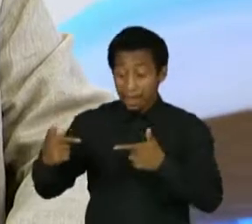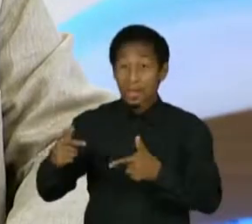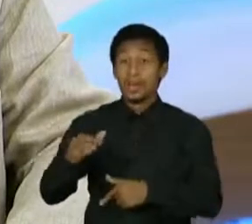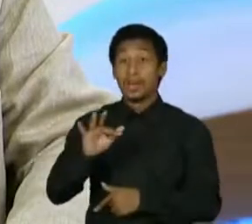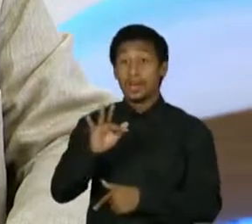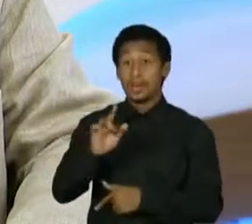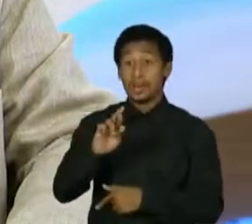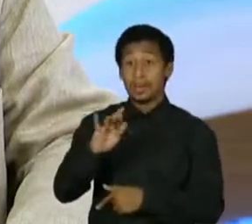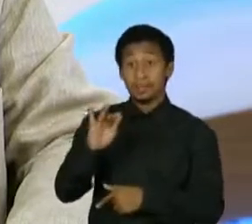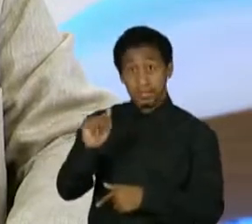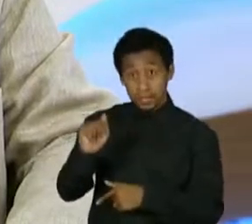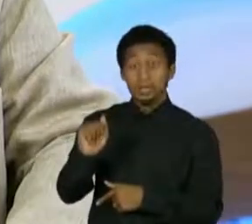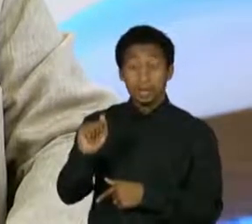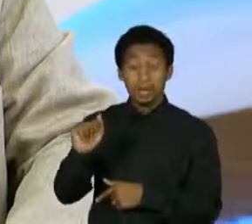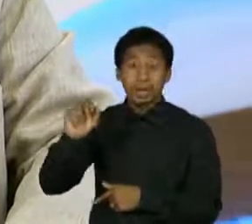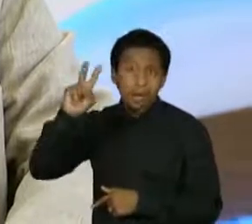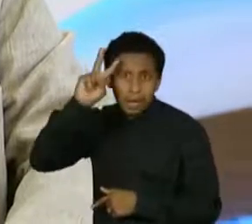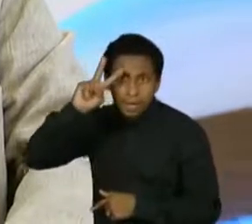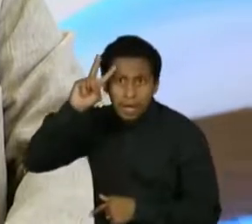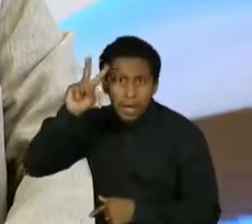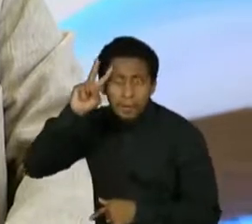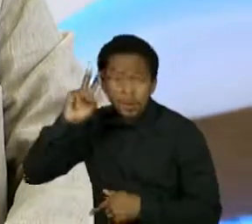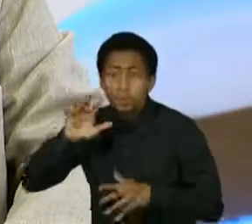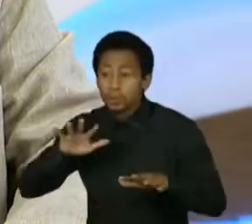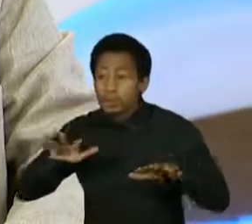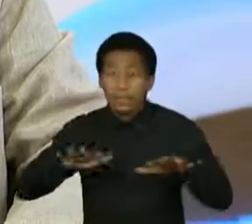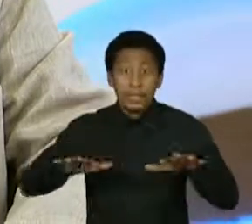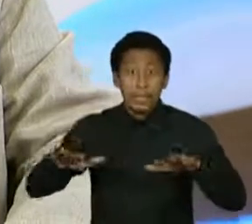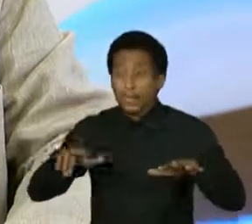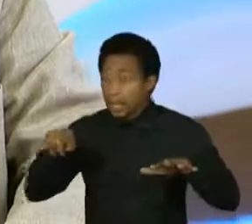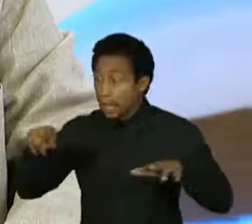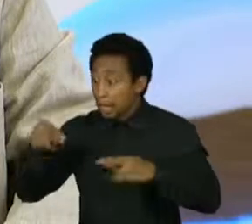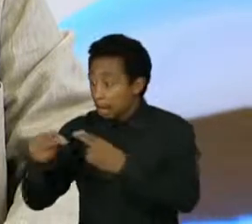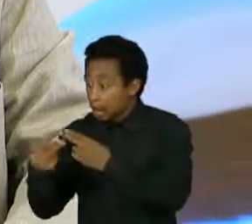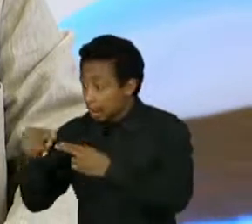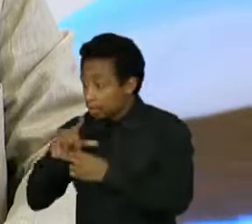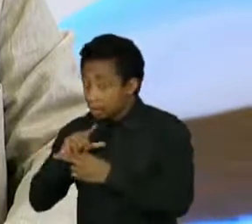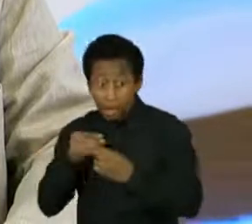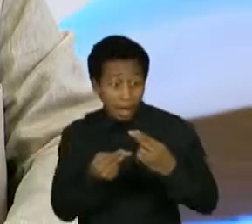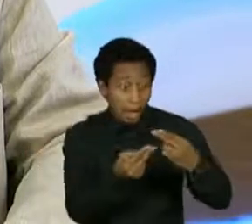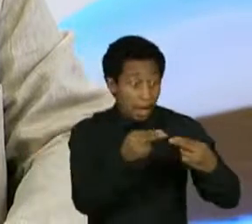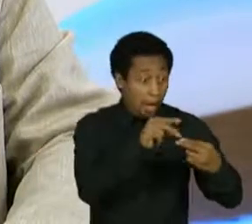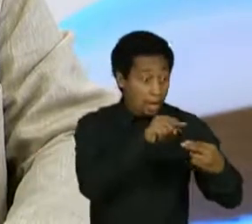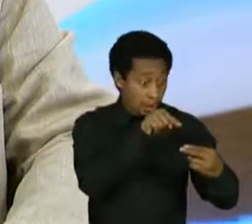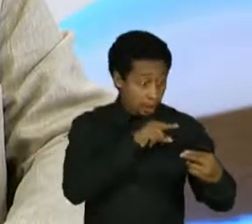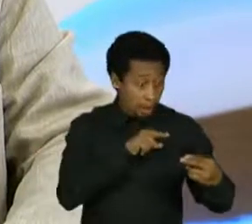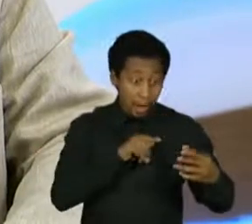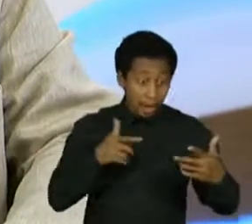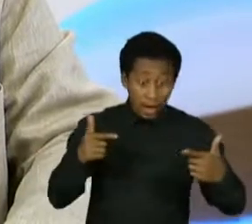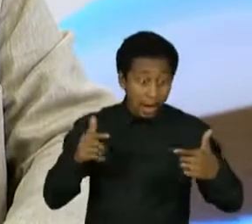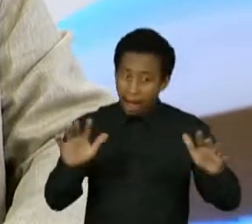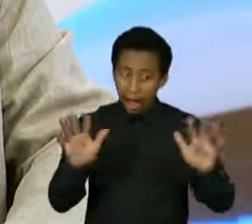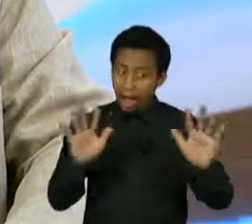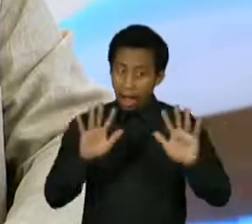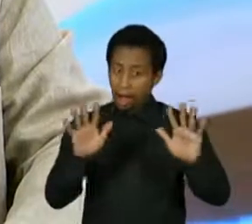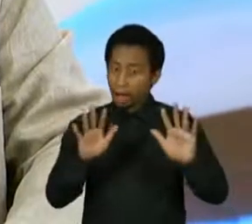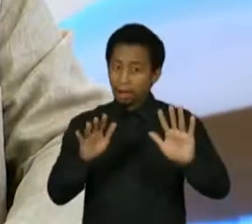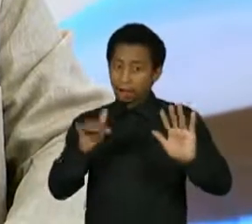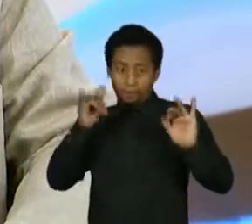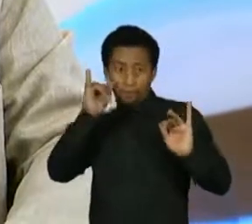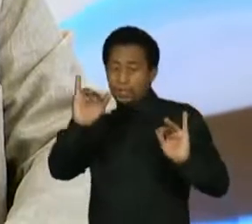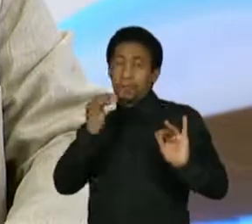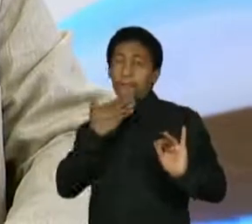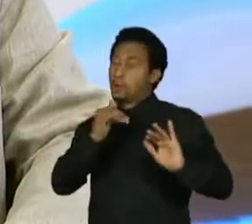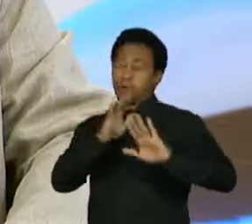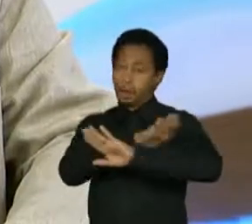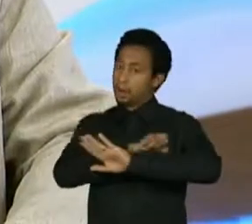ixi a caixa situação escala nós tivemos uma escalada Como diz que o